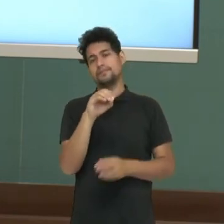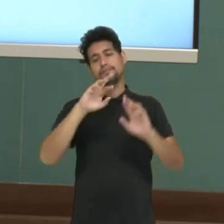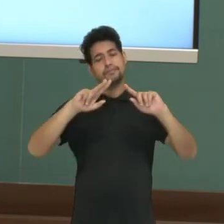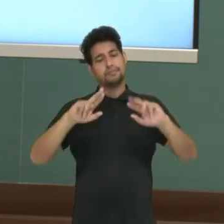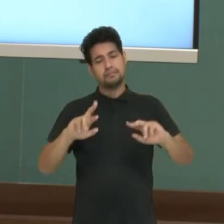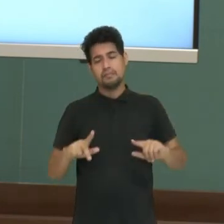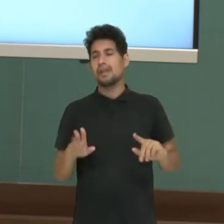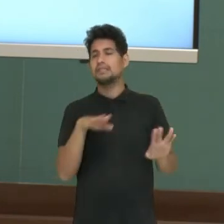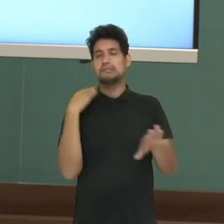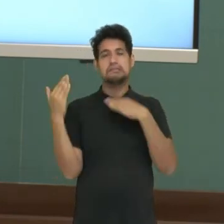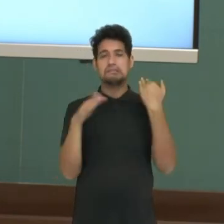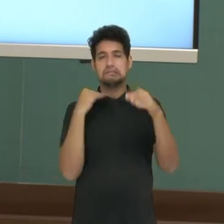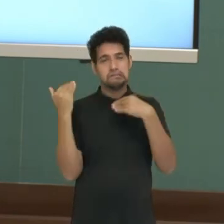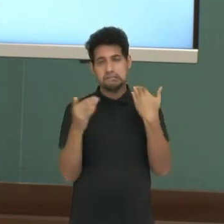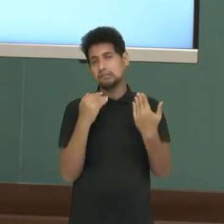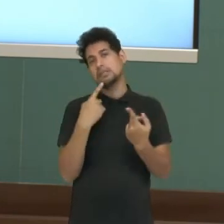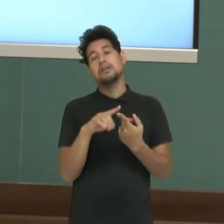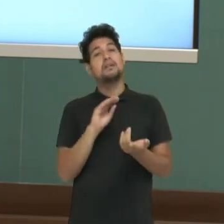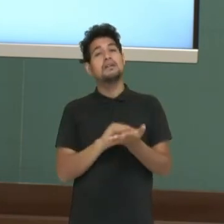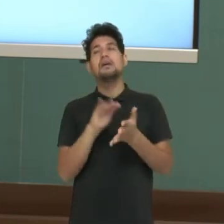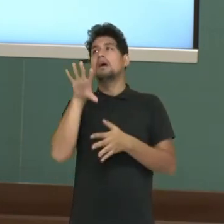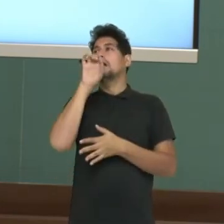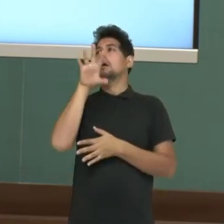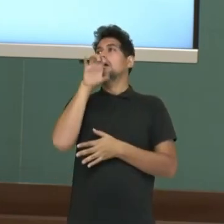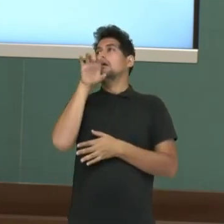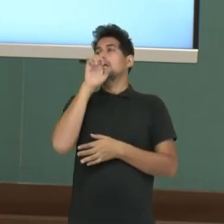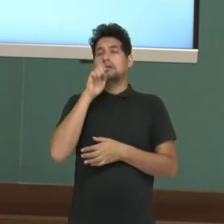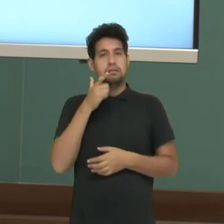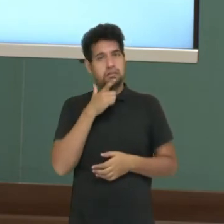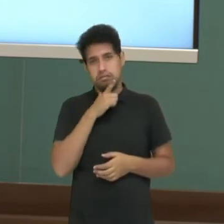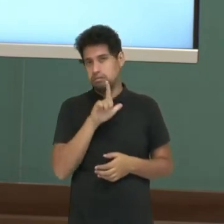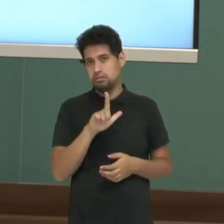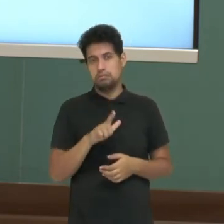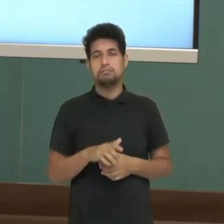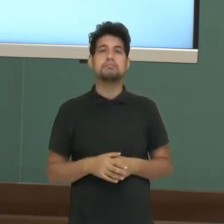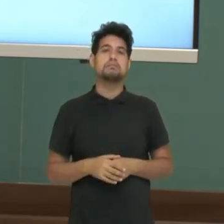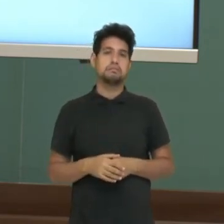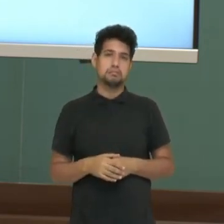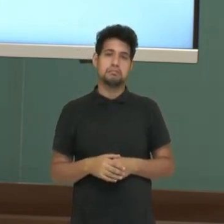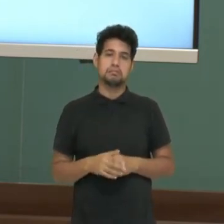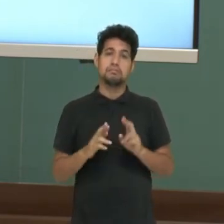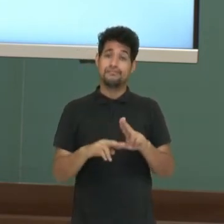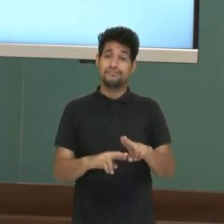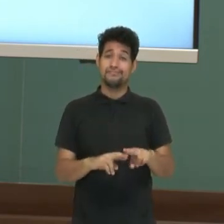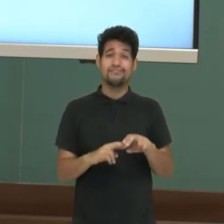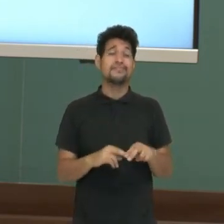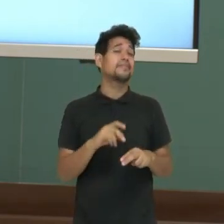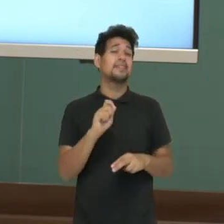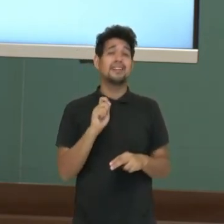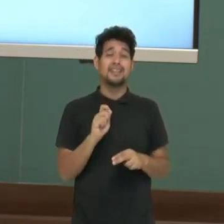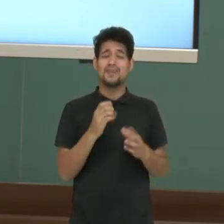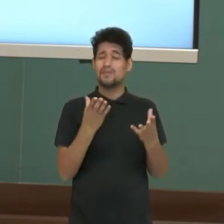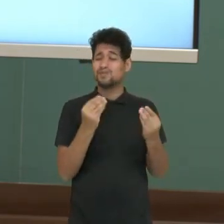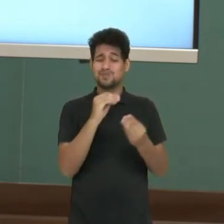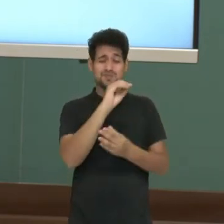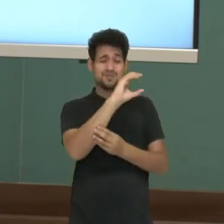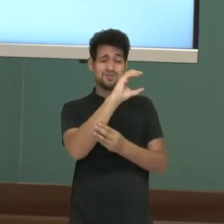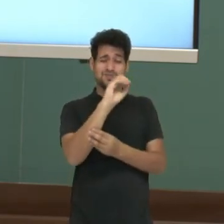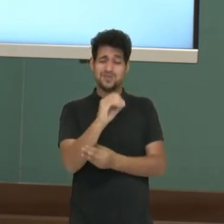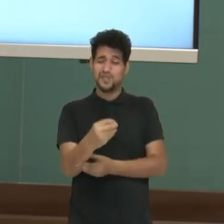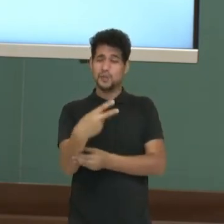muitos vêm morrendo, por insuficiência respiratória e assim por diante, por conta de muito excesso de CO2 na